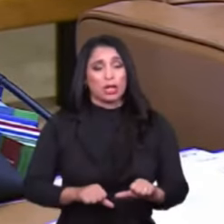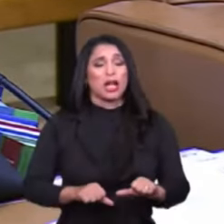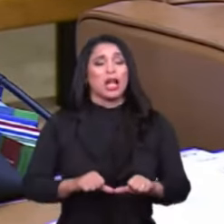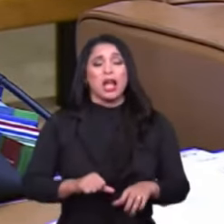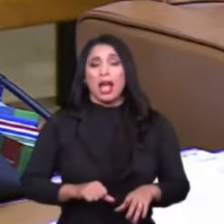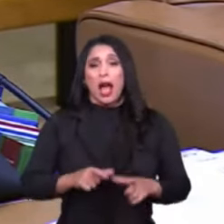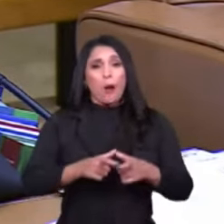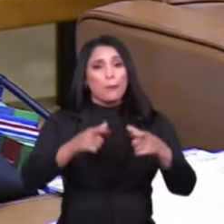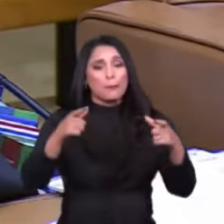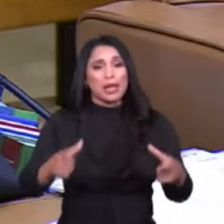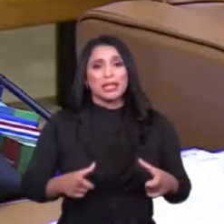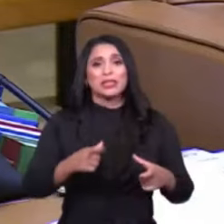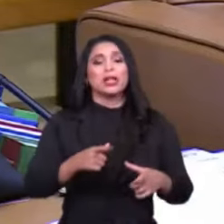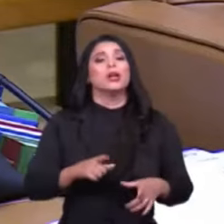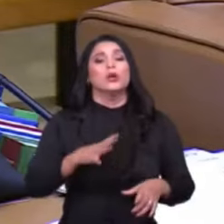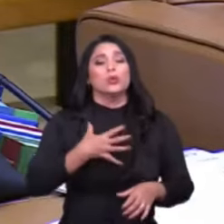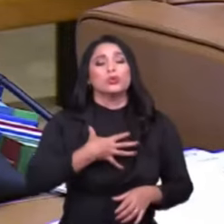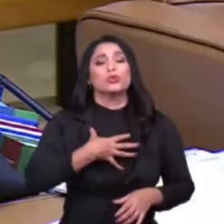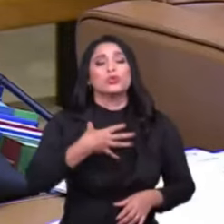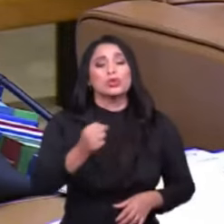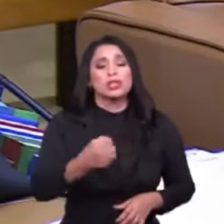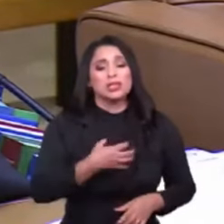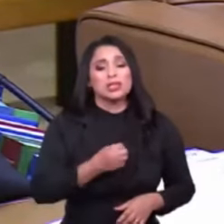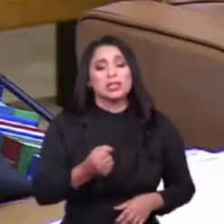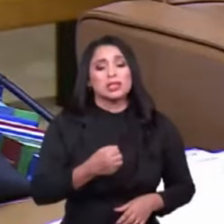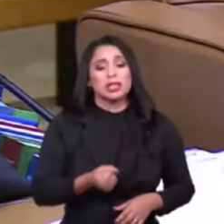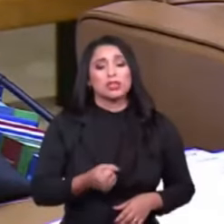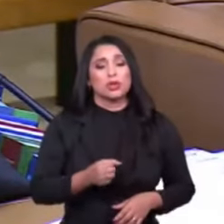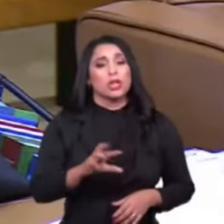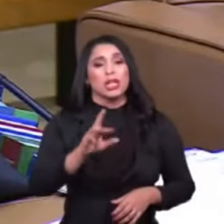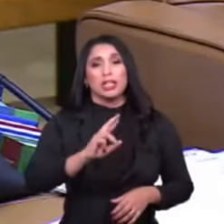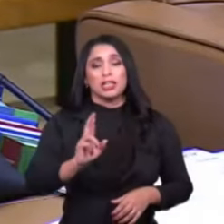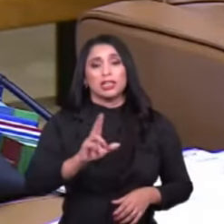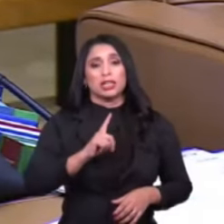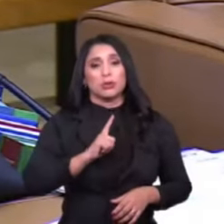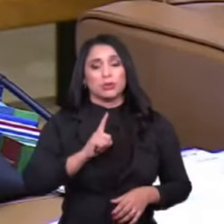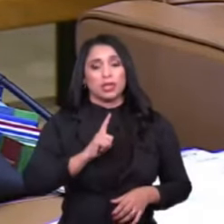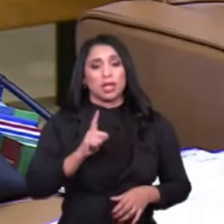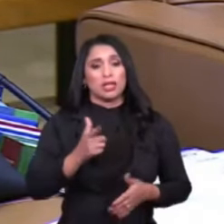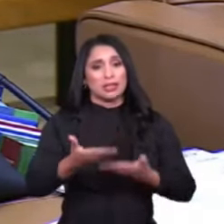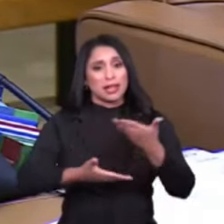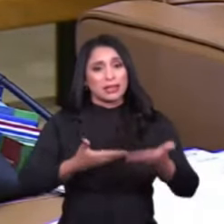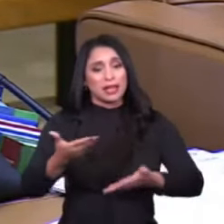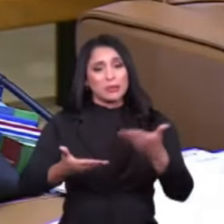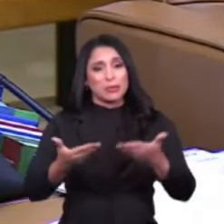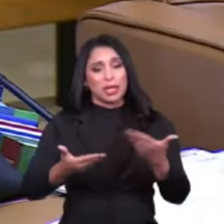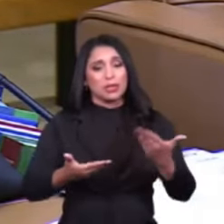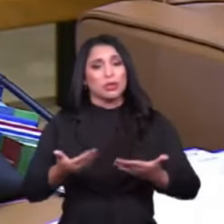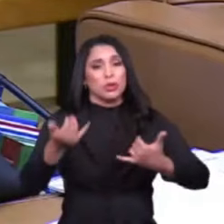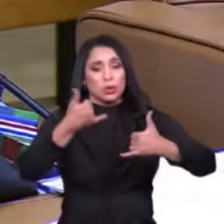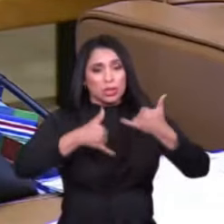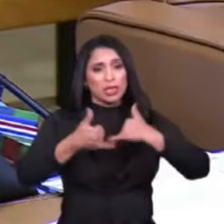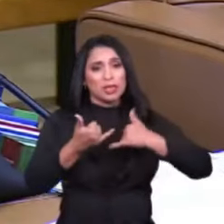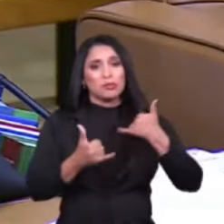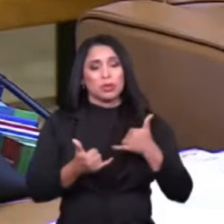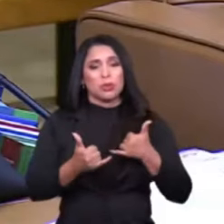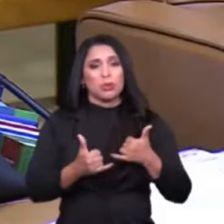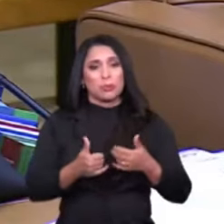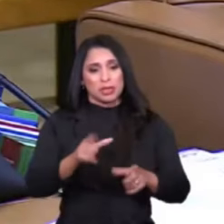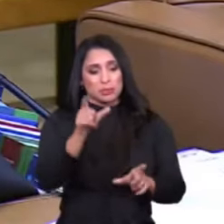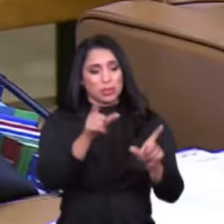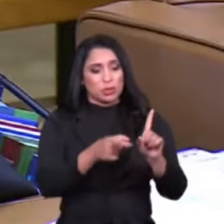maior agressividade e pobre resposta aos tratamentos com lítio, as que estão associados ao consumo da maconha.